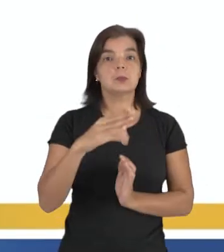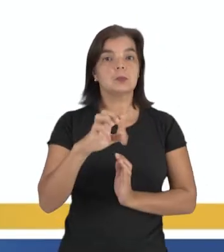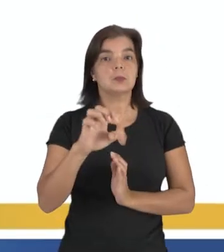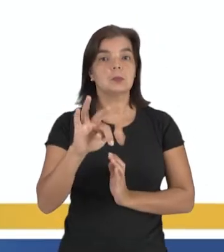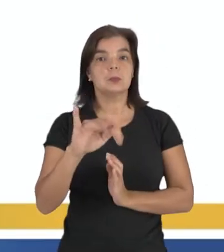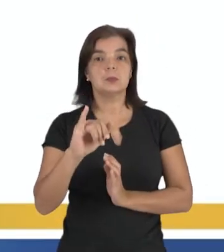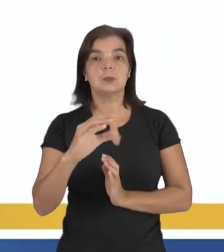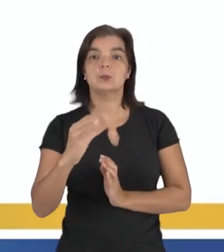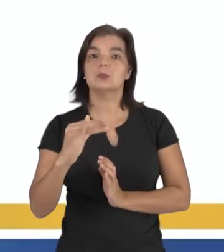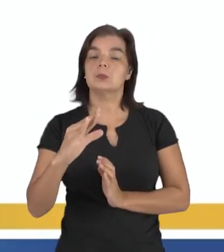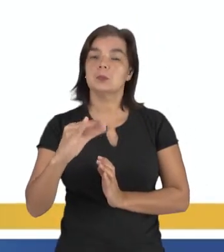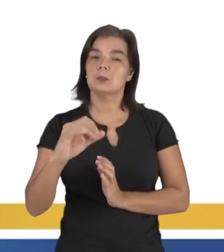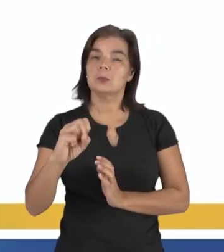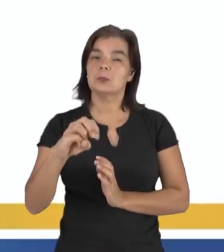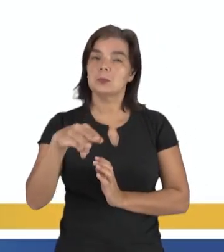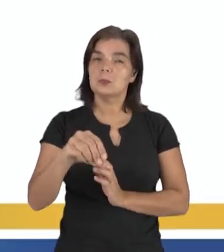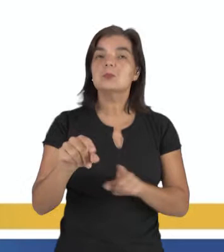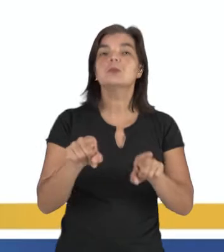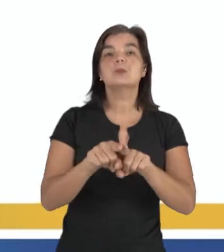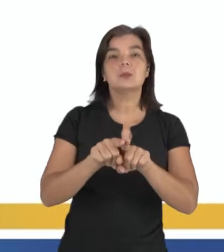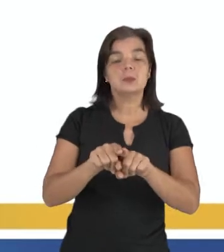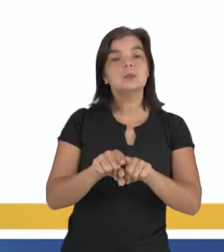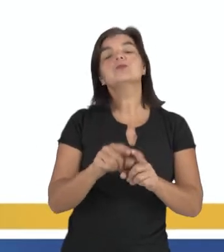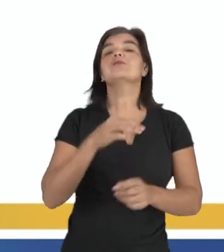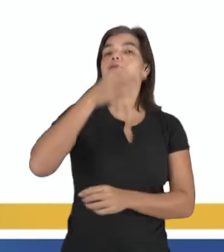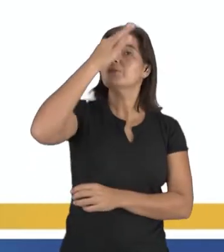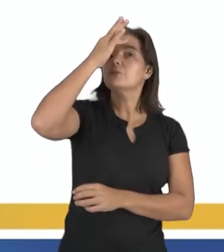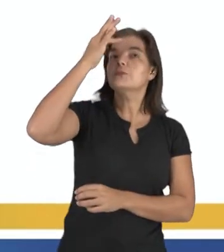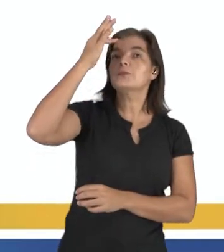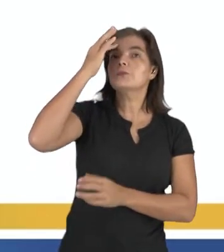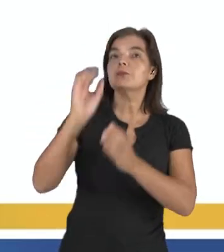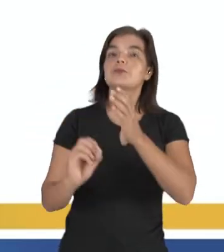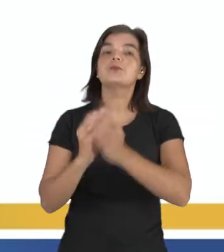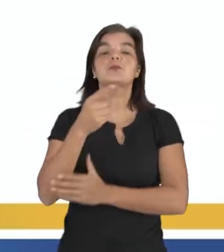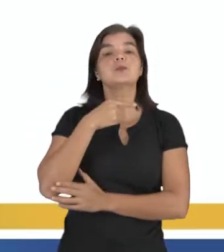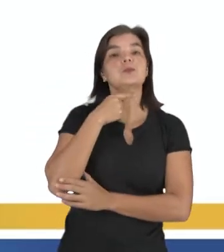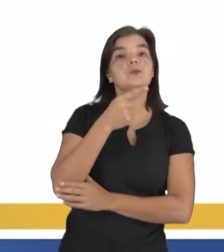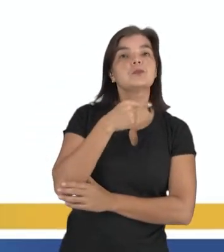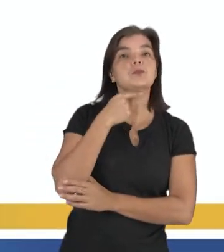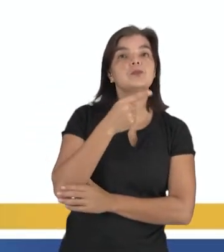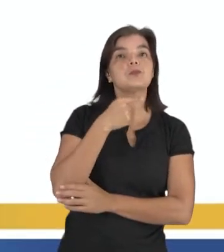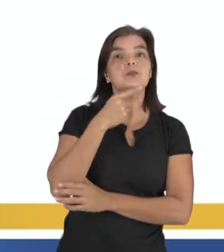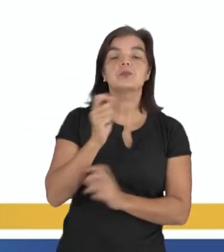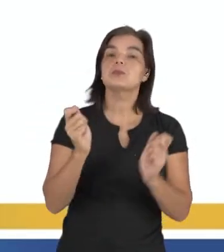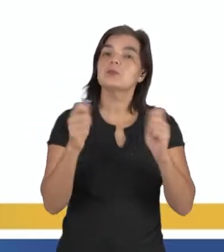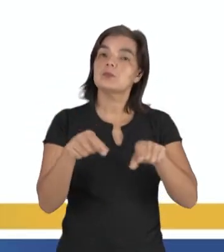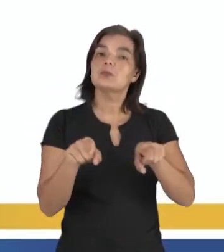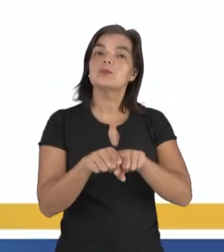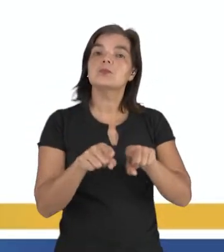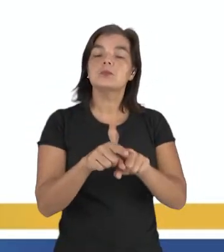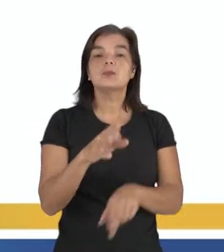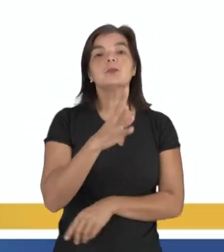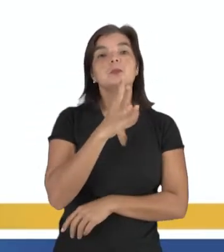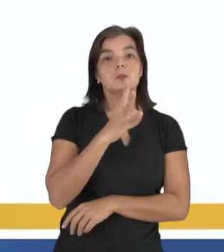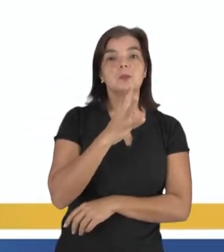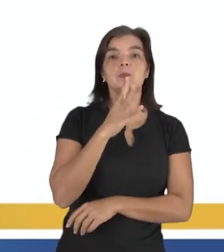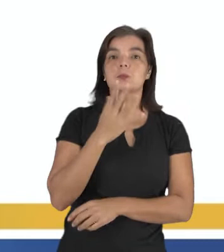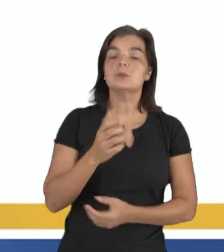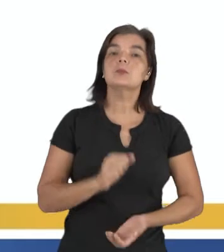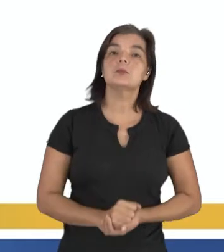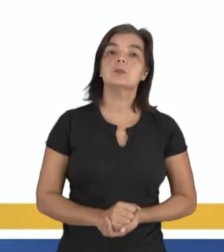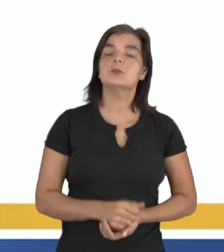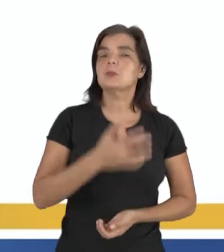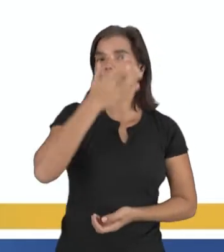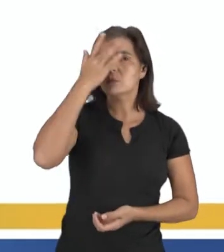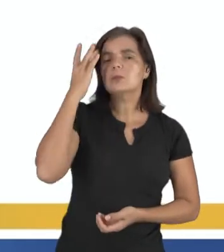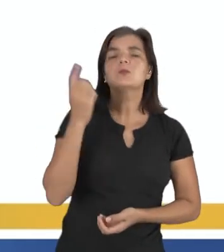ceticista em filosofia. Então, é uma corrente filosófica que se funda na dúvida sobre a possibilidade de conhecer. Então,